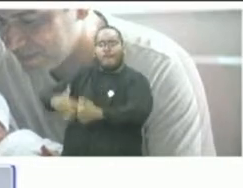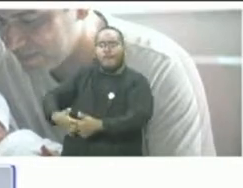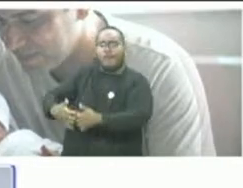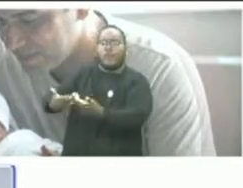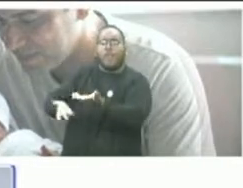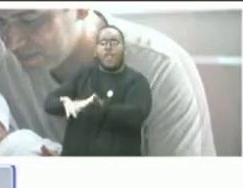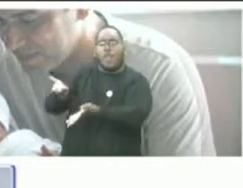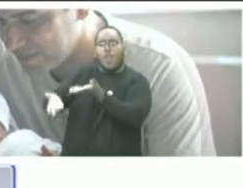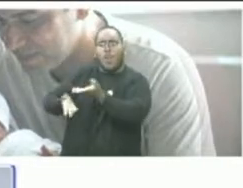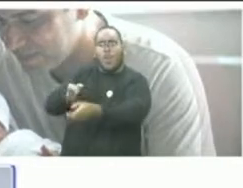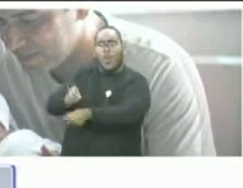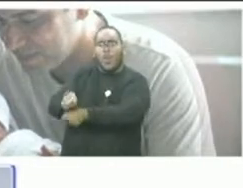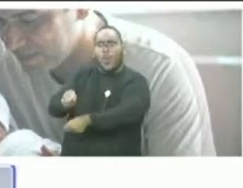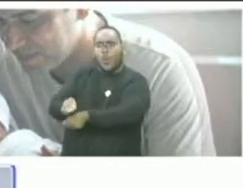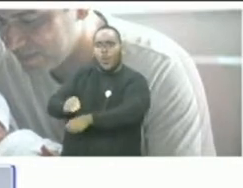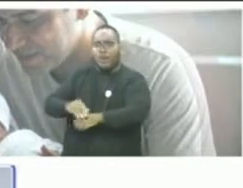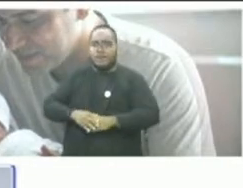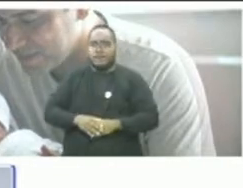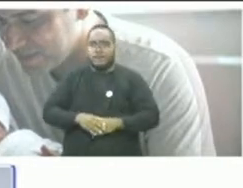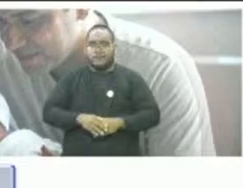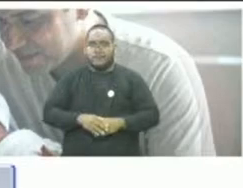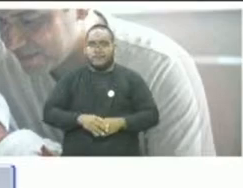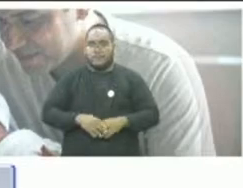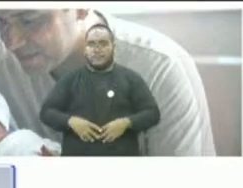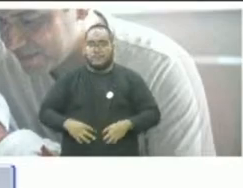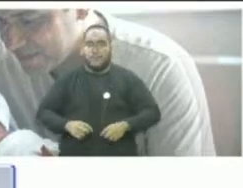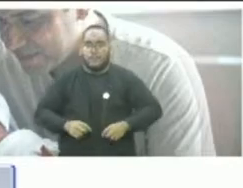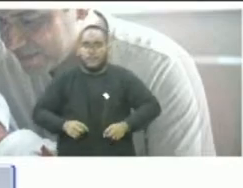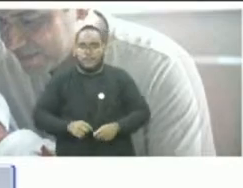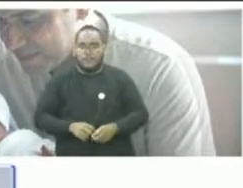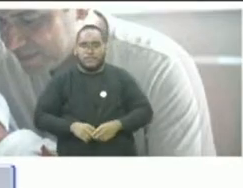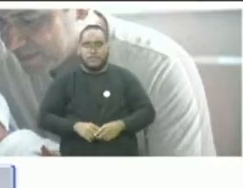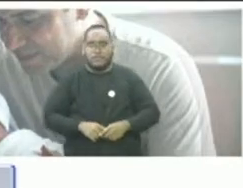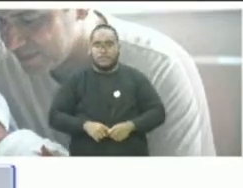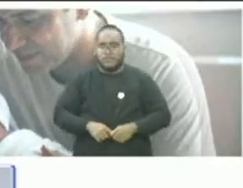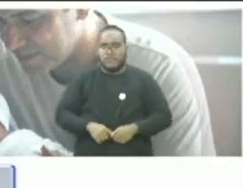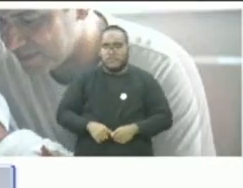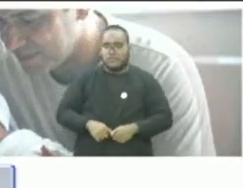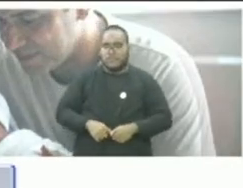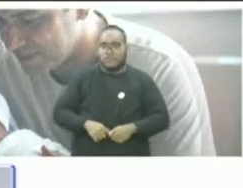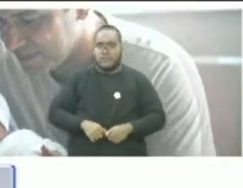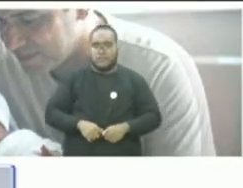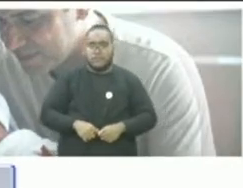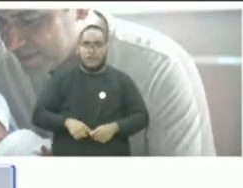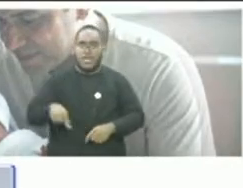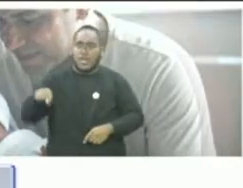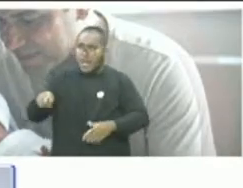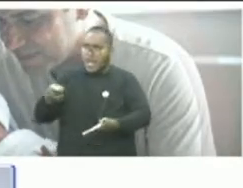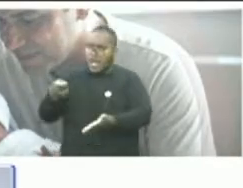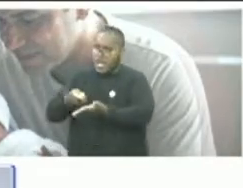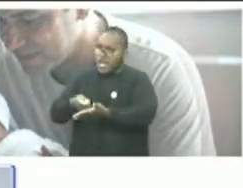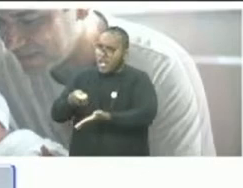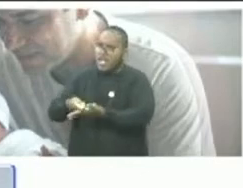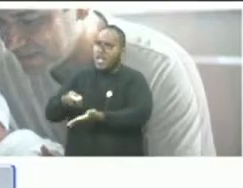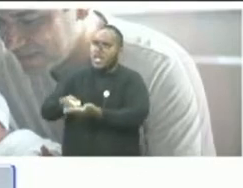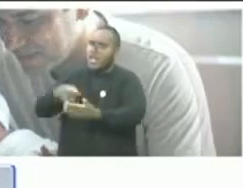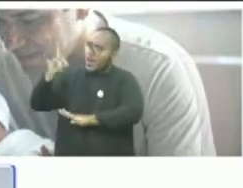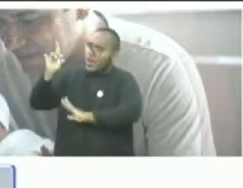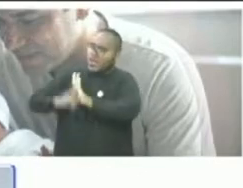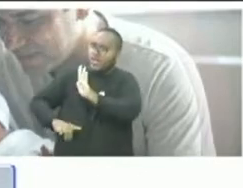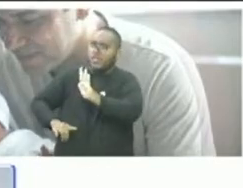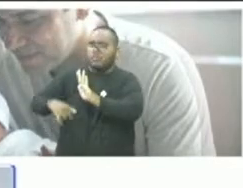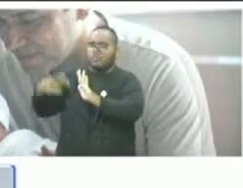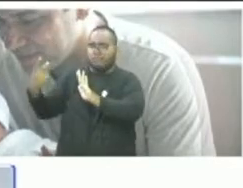não ofertarem, ela pode exigir como um direito dela. Então, isso é